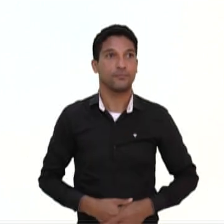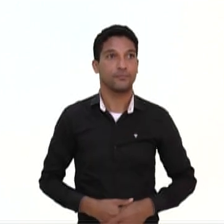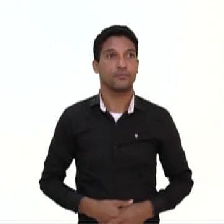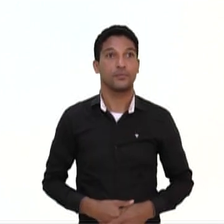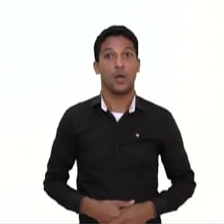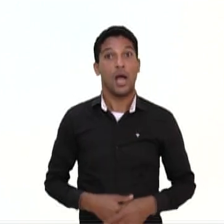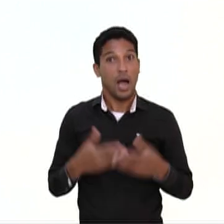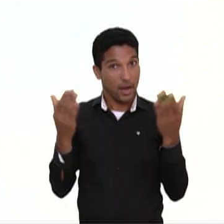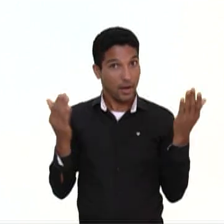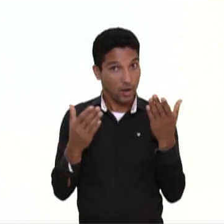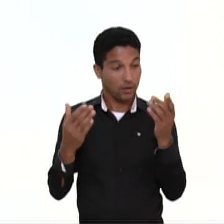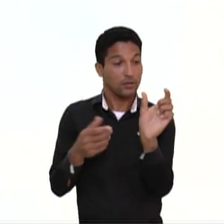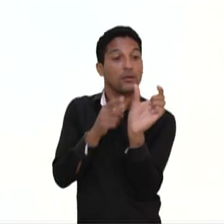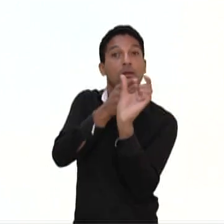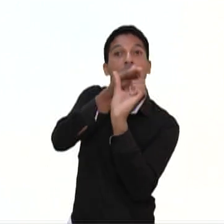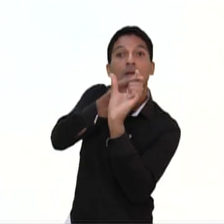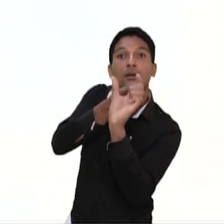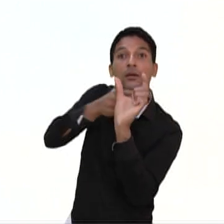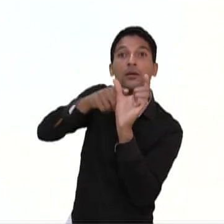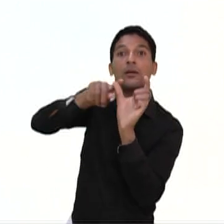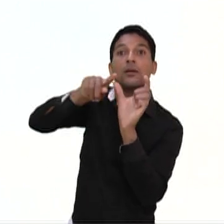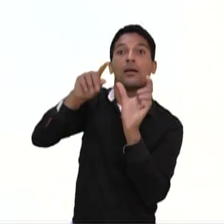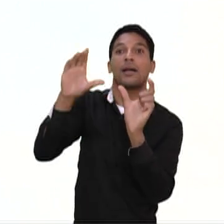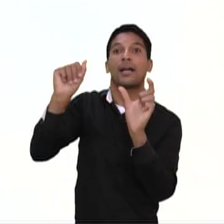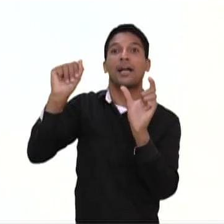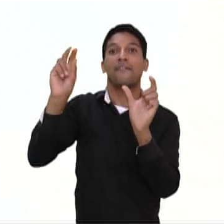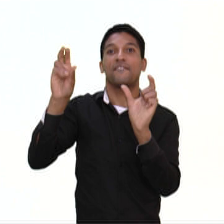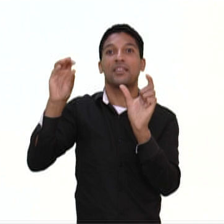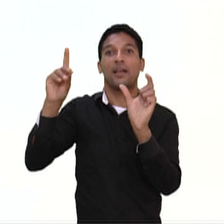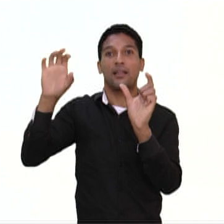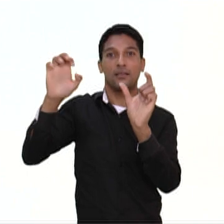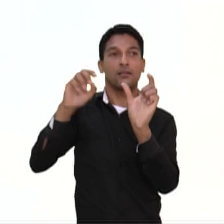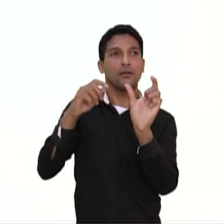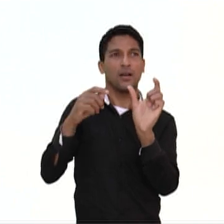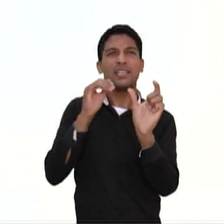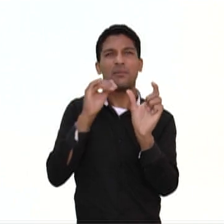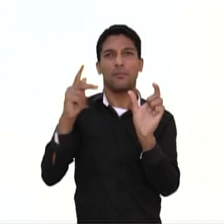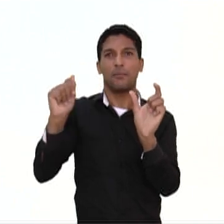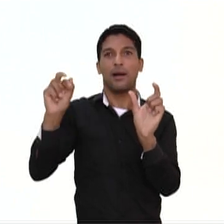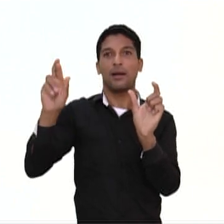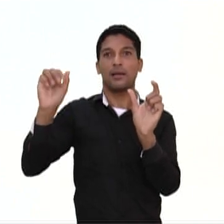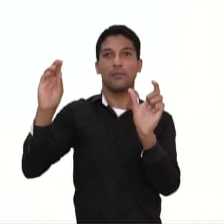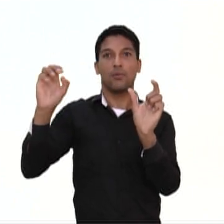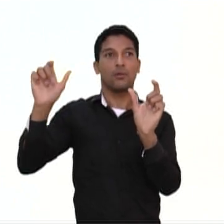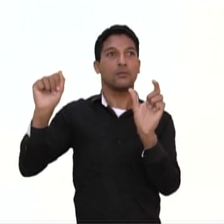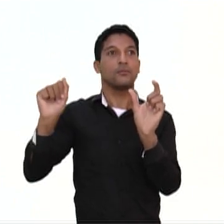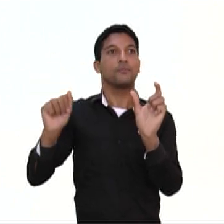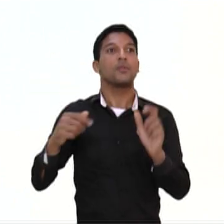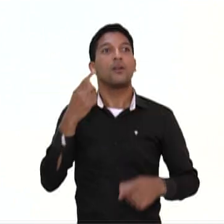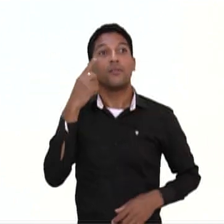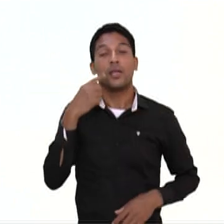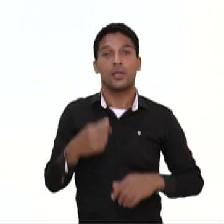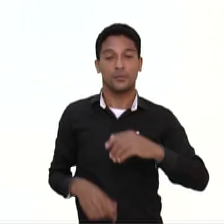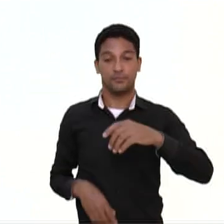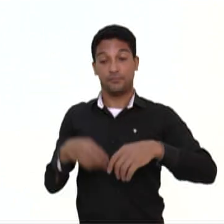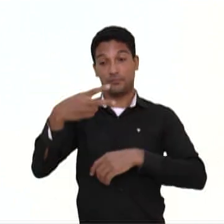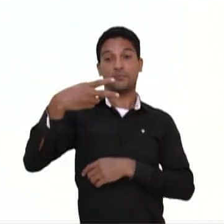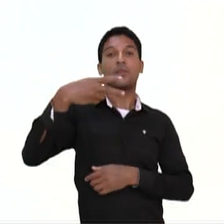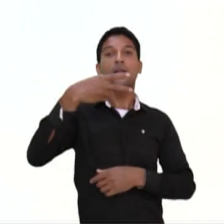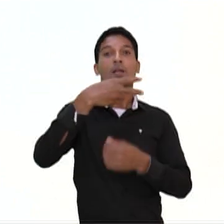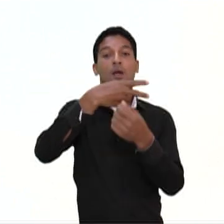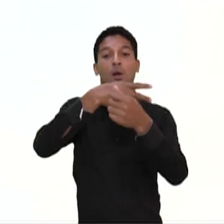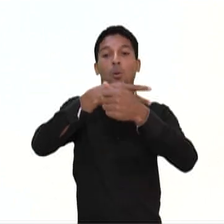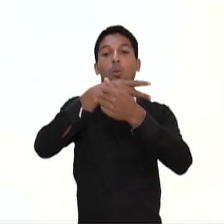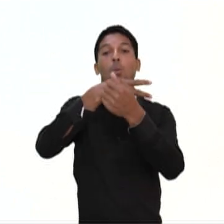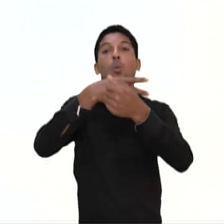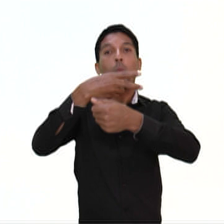havia comentado anteriormente, o A, ele condiciona a minha parábola, né? Sentido da concavidade voltado para